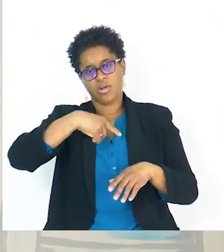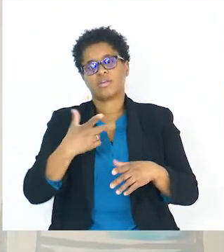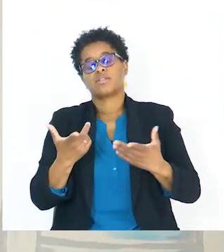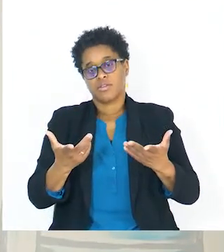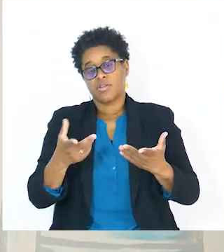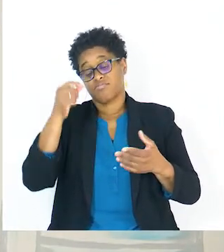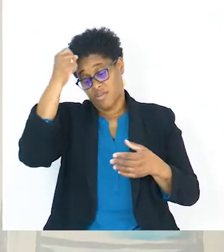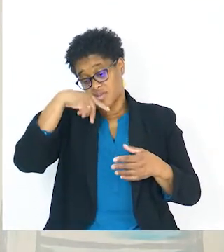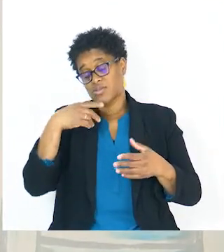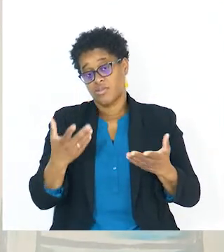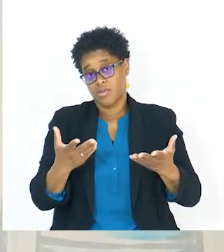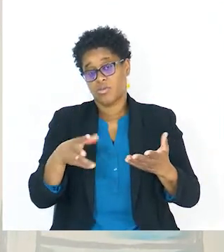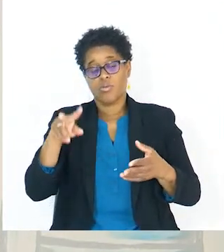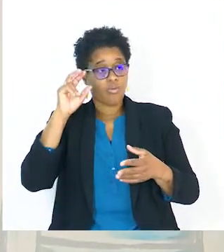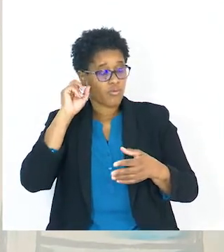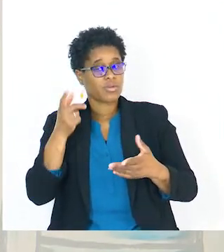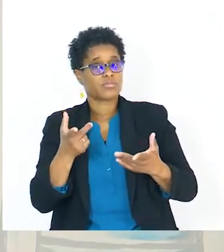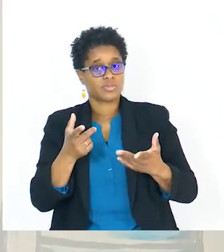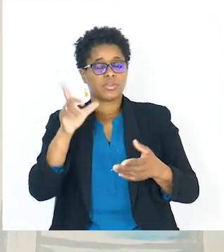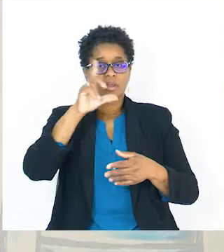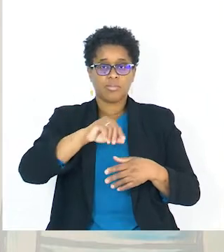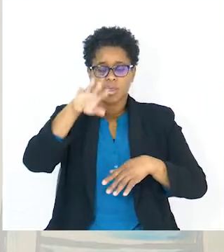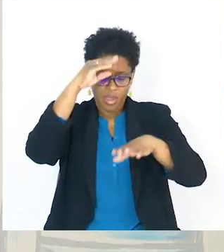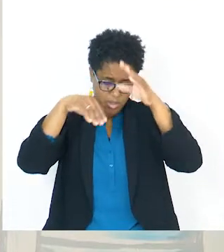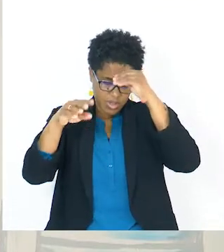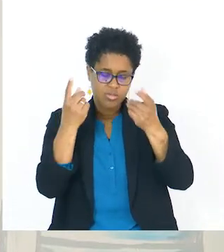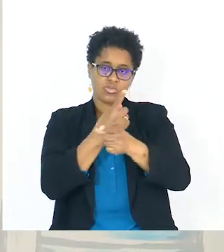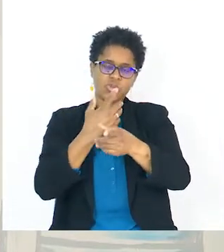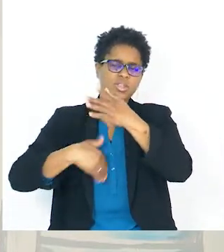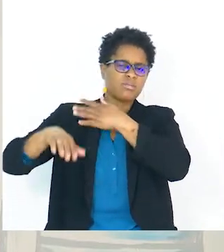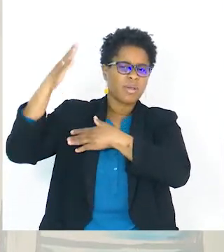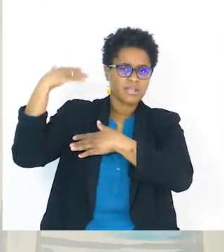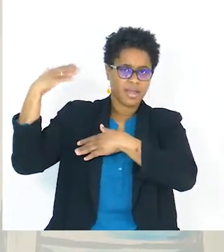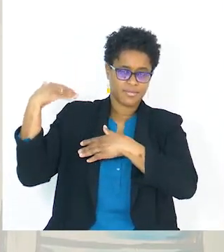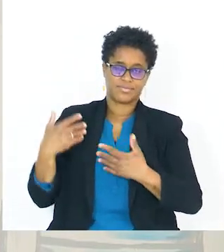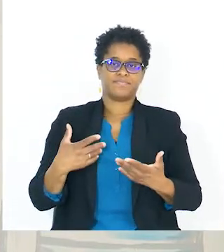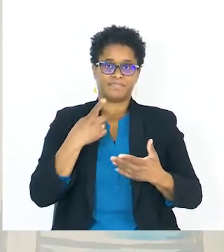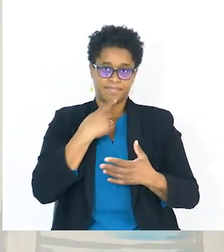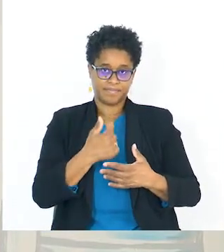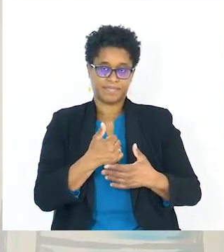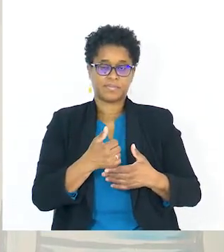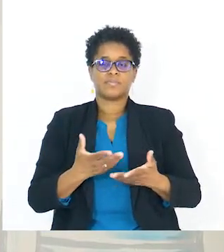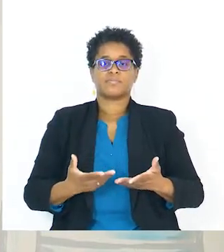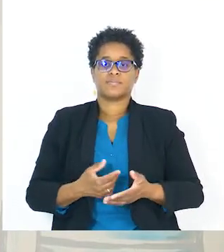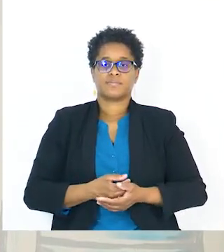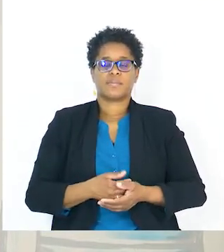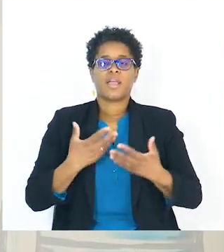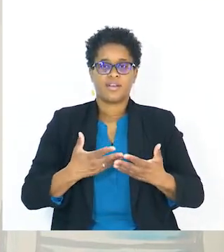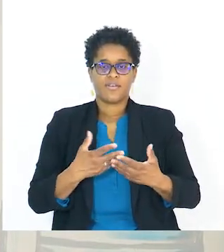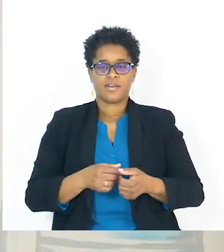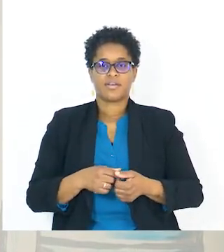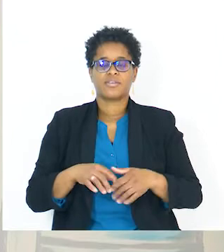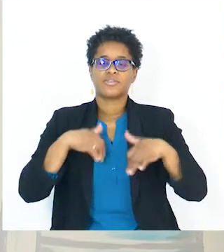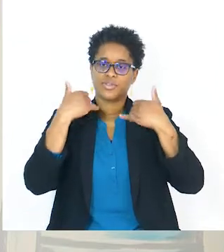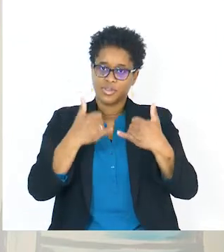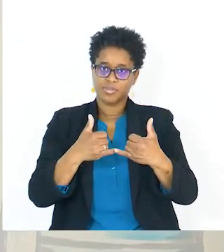histórias. Através de histórias, ouvimos, também aprendemos coisas do passado, certo? Bem,